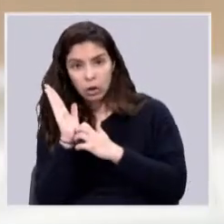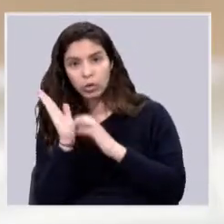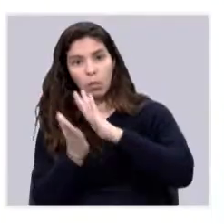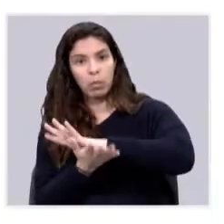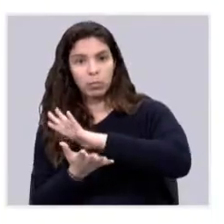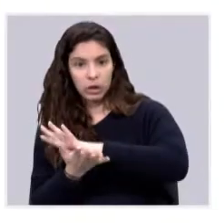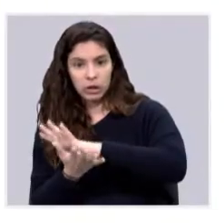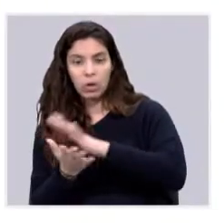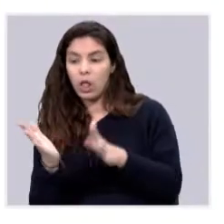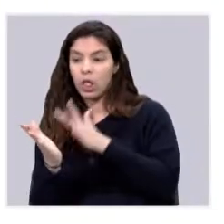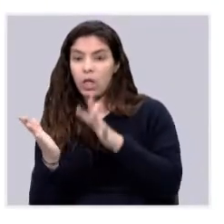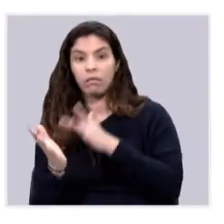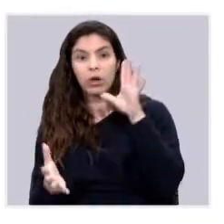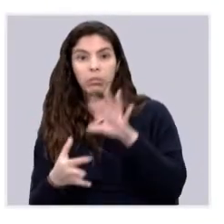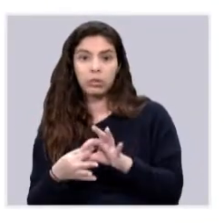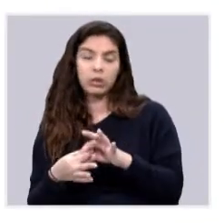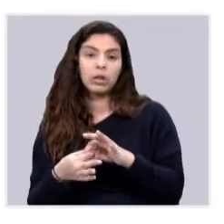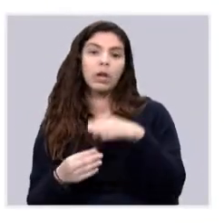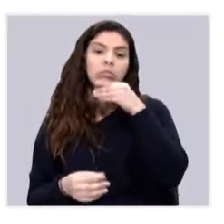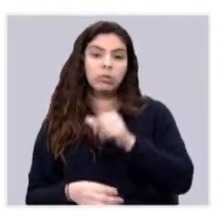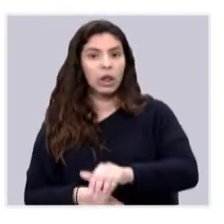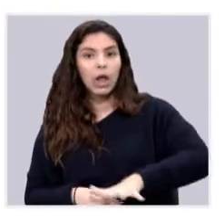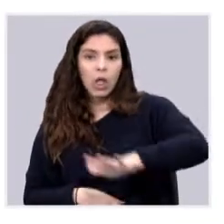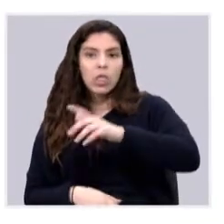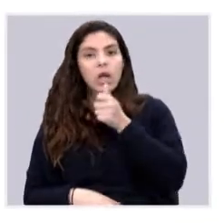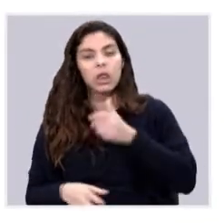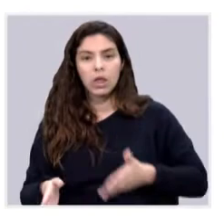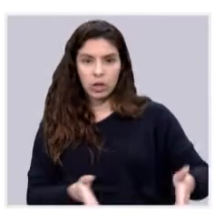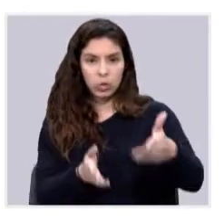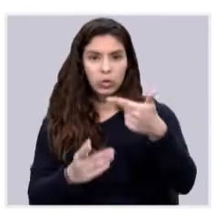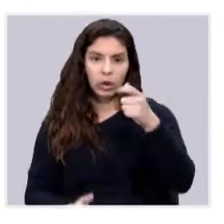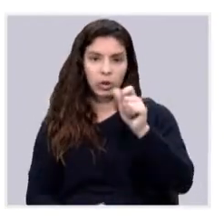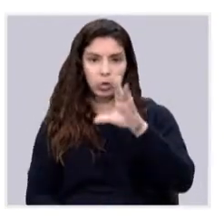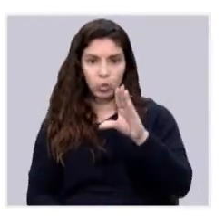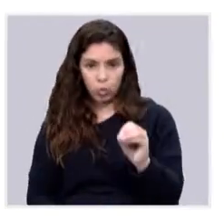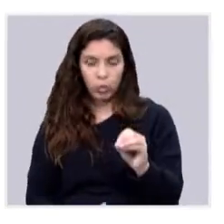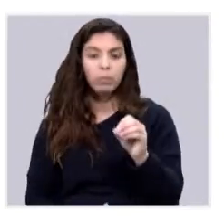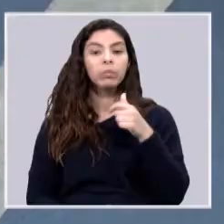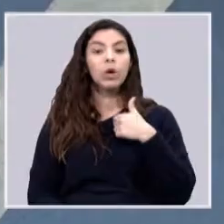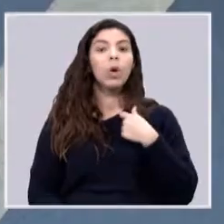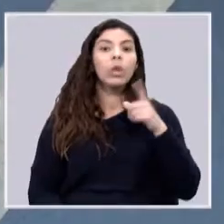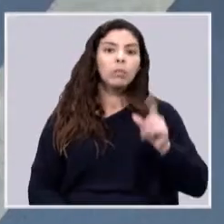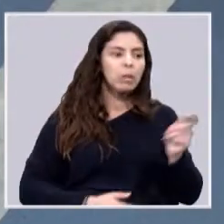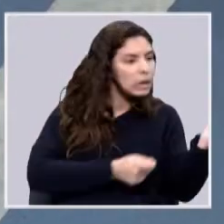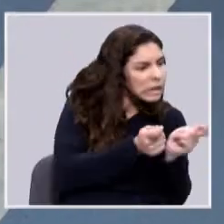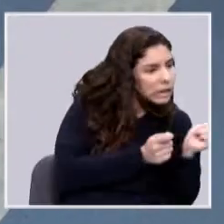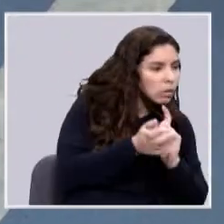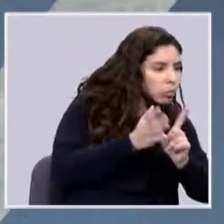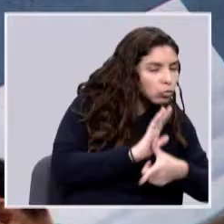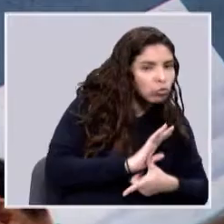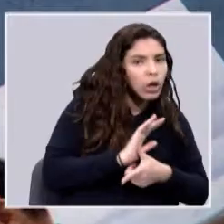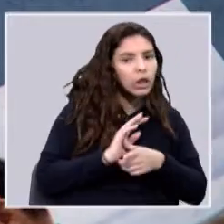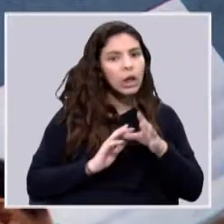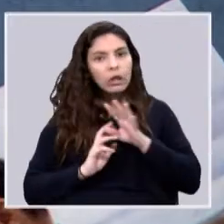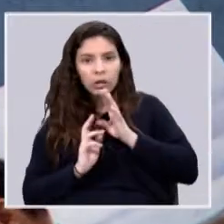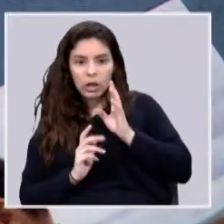escrever textos para uma publicação, para o nosso livro do Território do Tejo, também fotografei, também filmei, fiz também muita